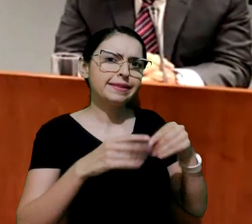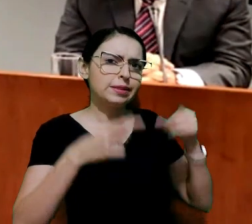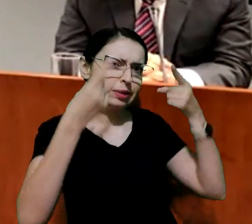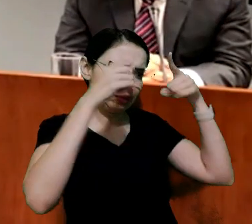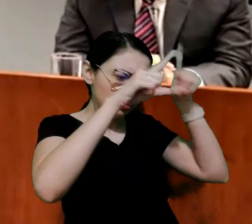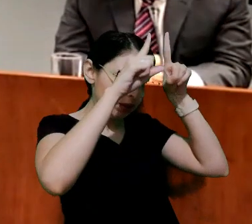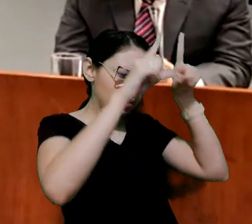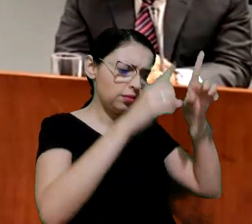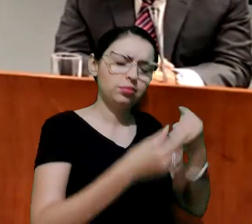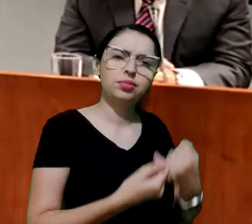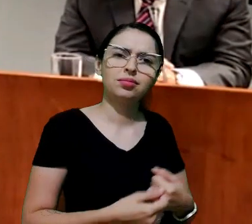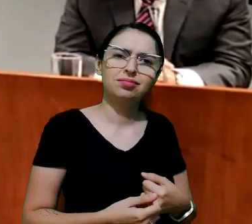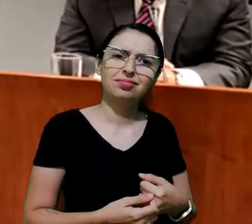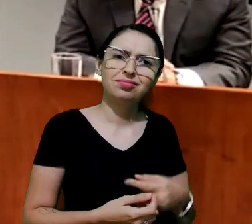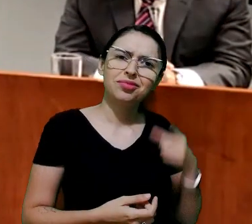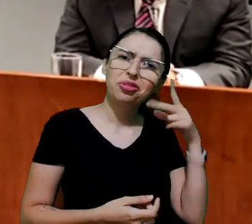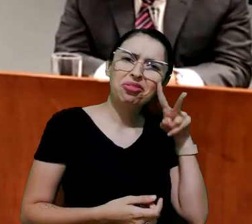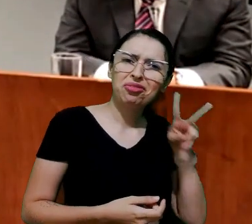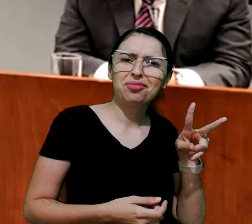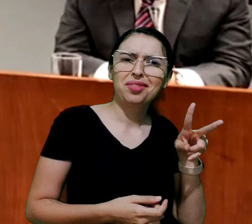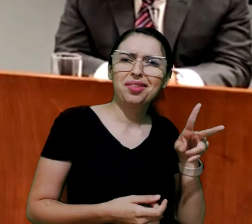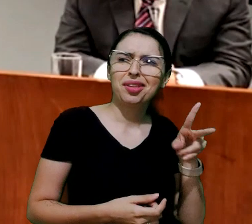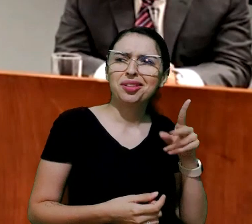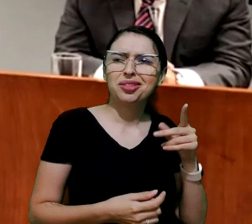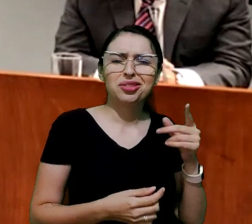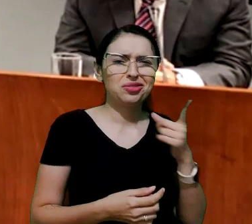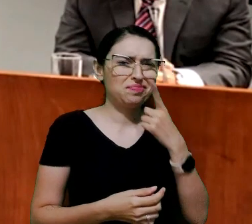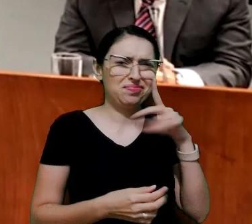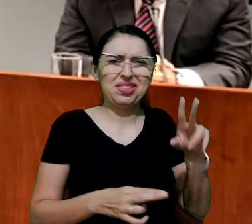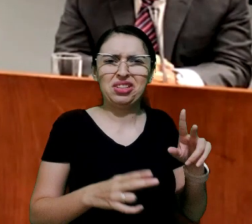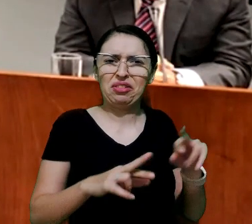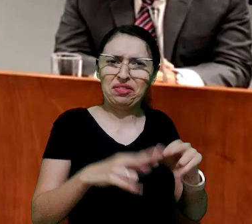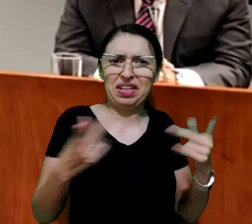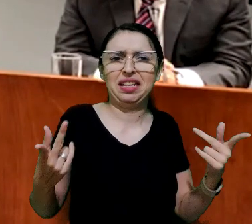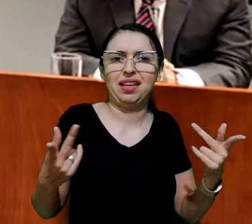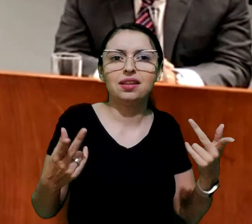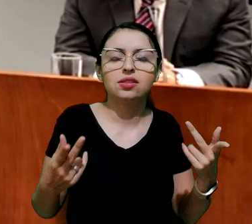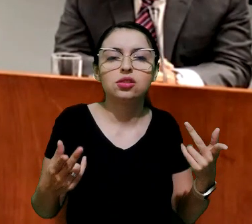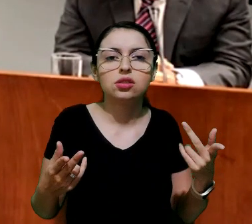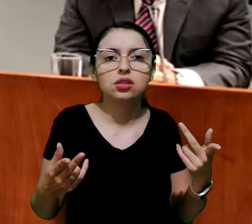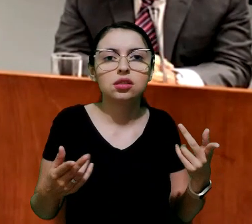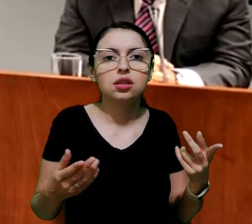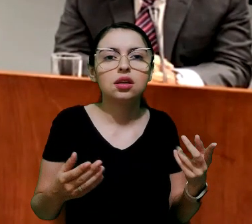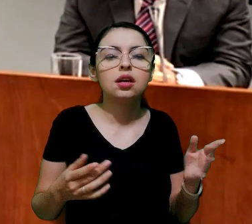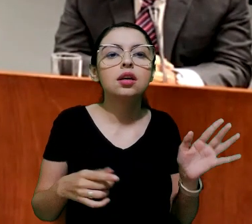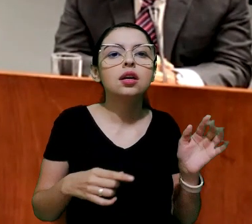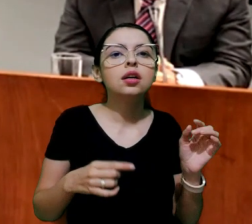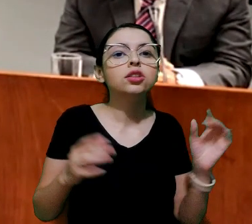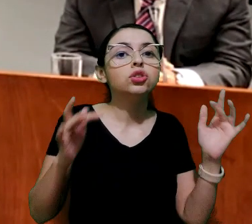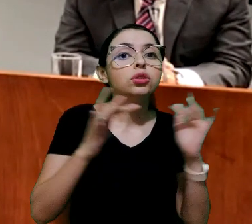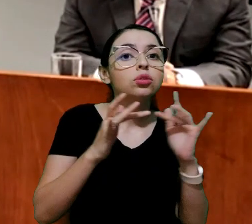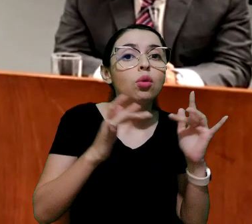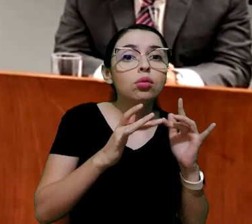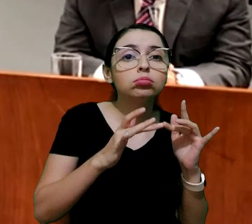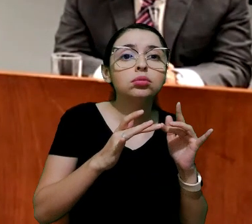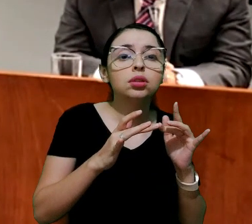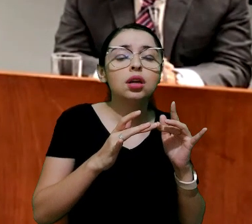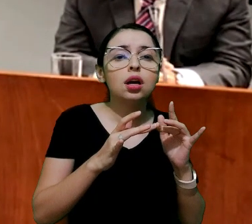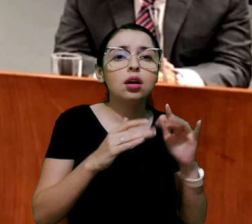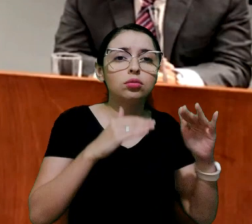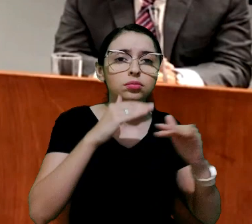é uma casinha do diabo. Nunca vi coisa tão esquisita. Nunca